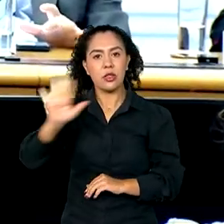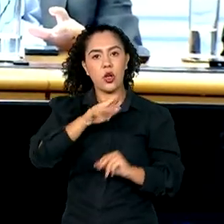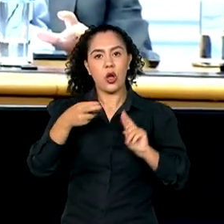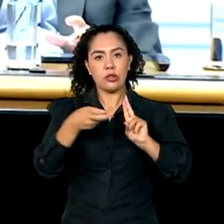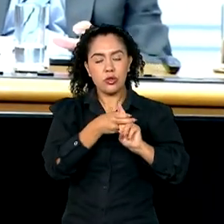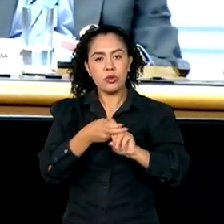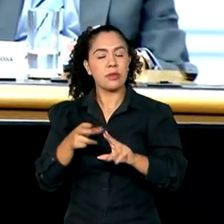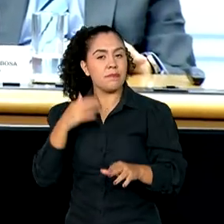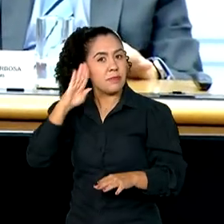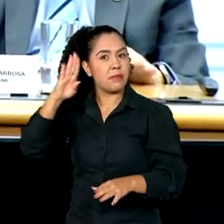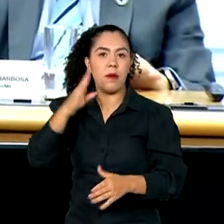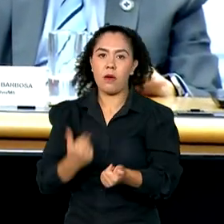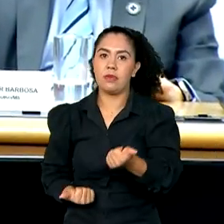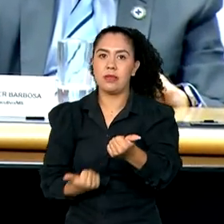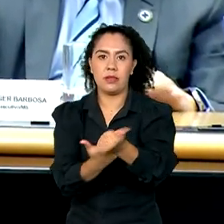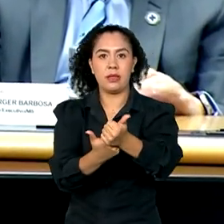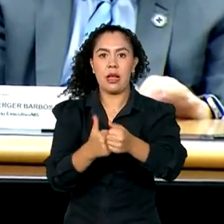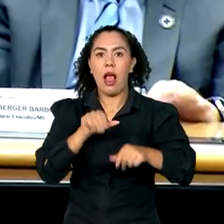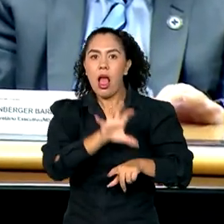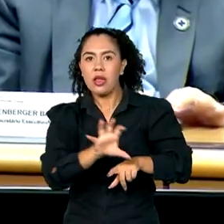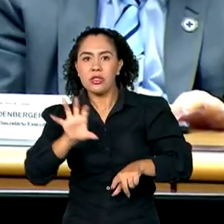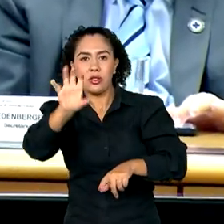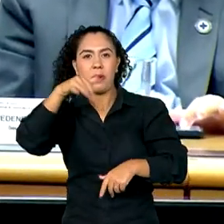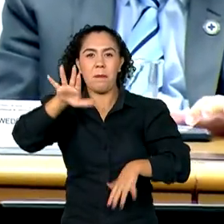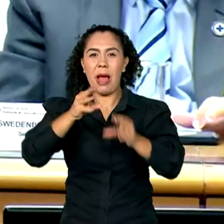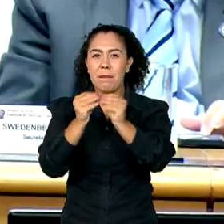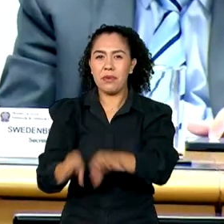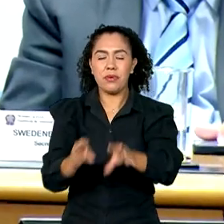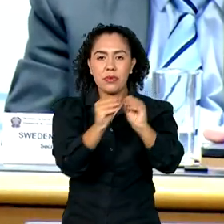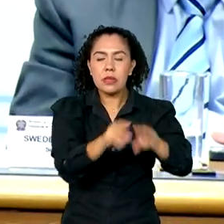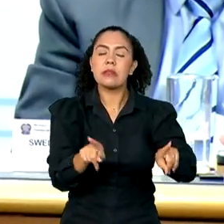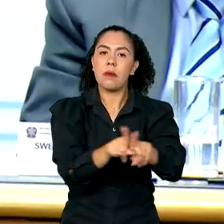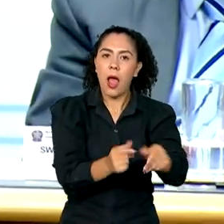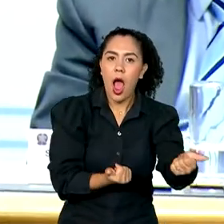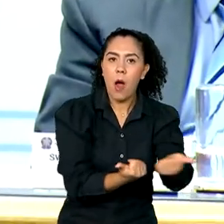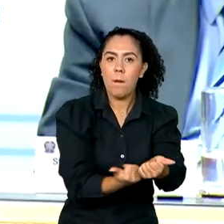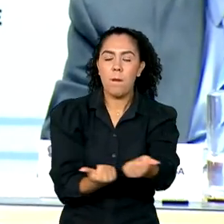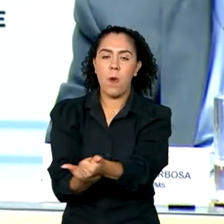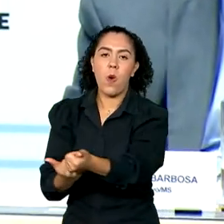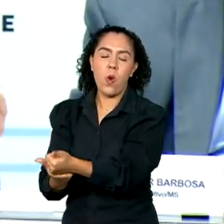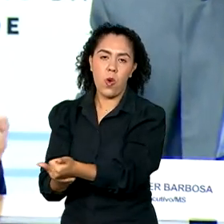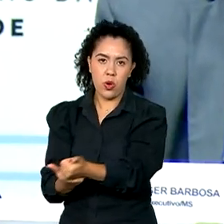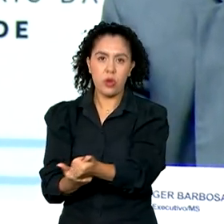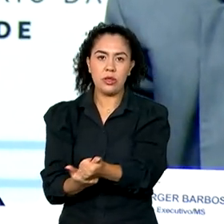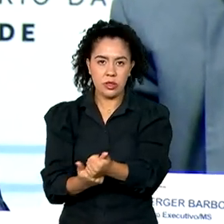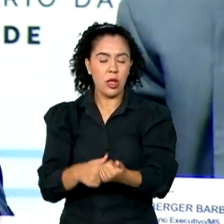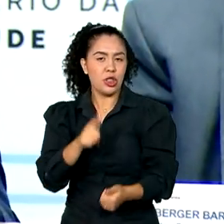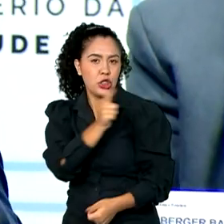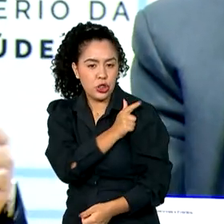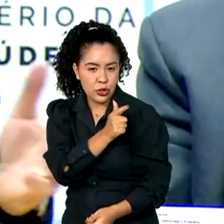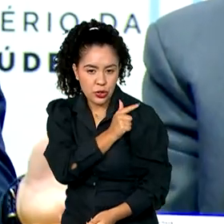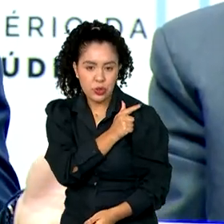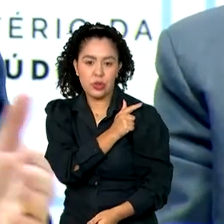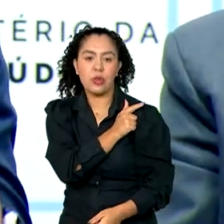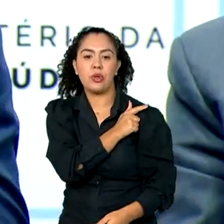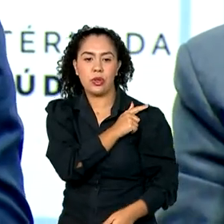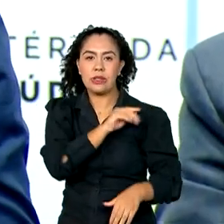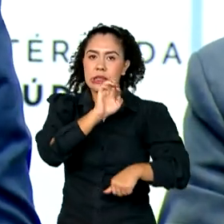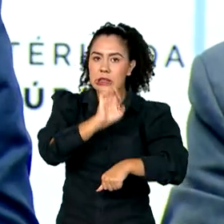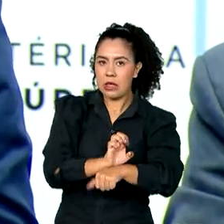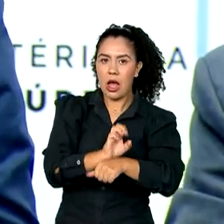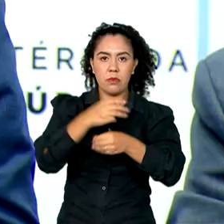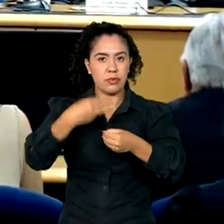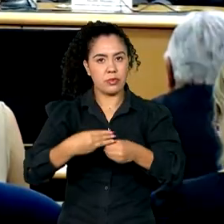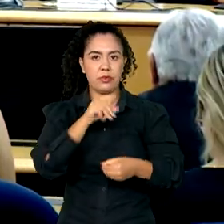mais afetadas, para avaliação de situação e apoio aos gestores, tanto de estado como